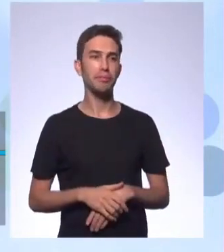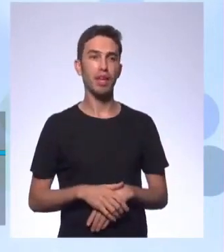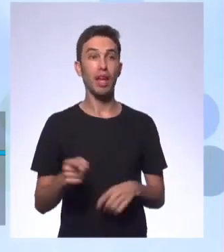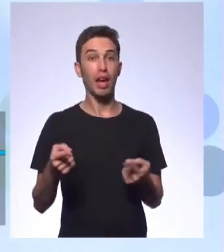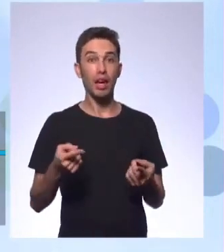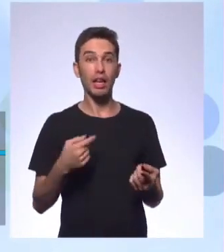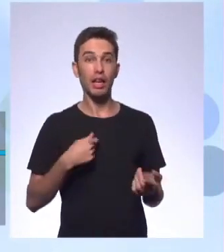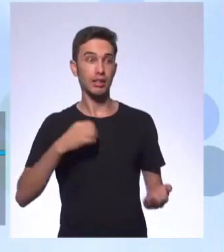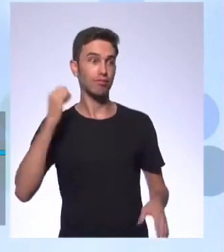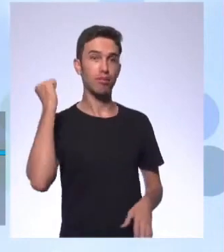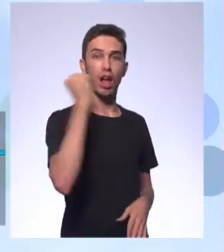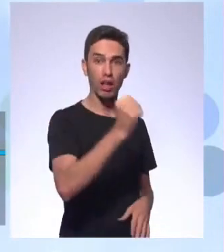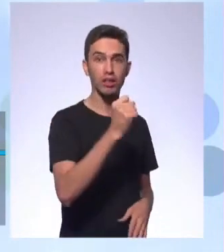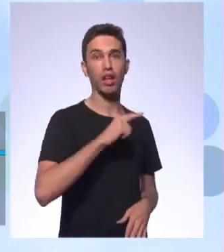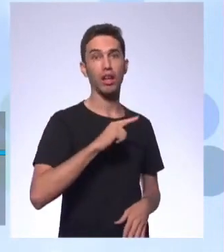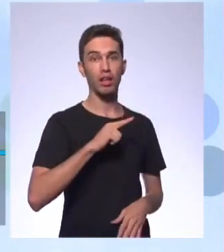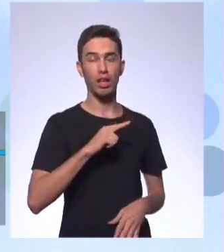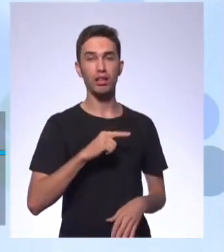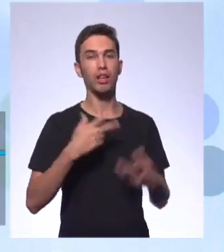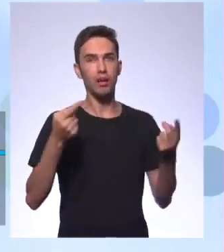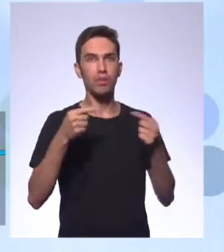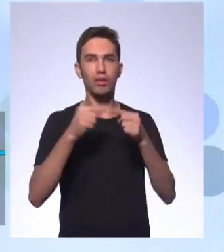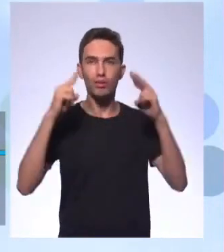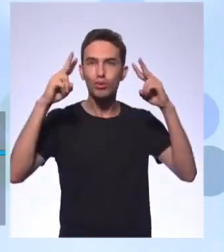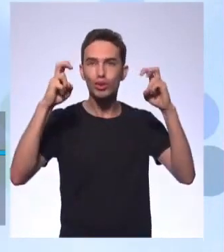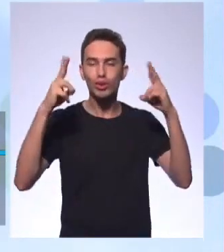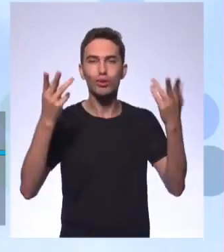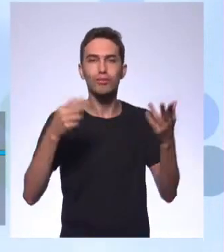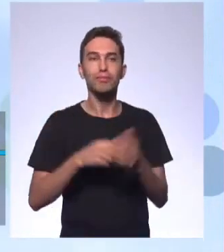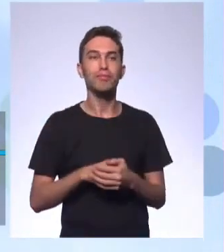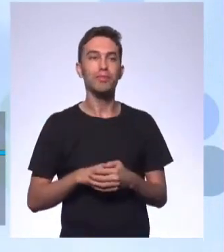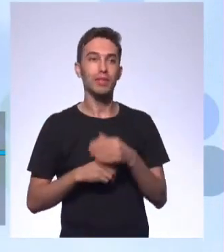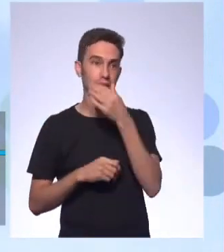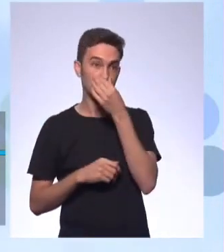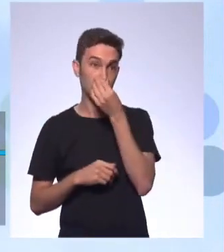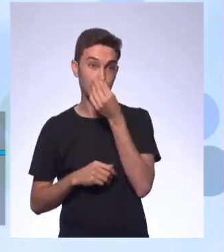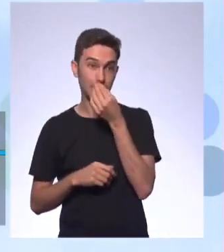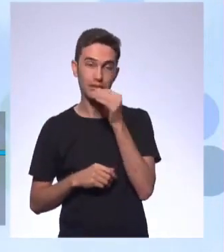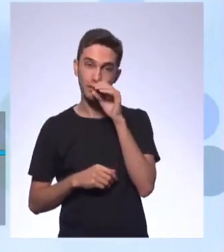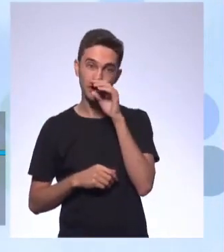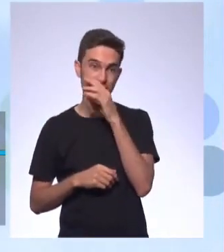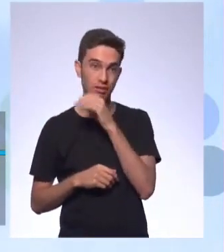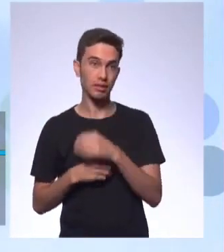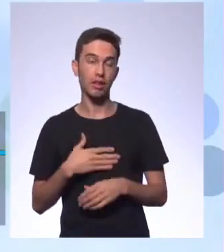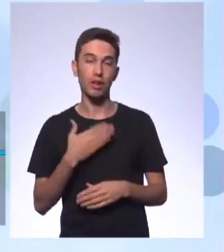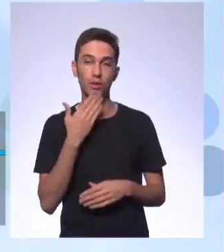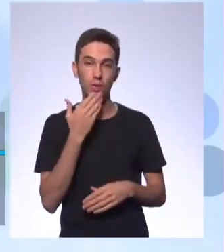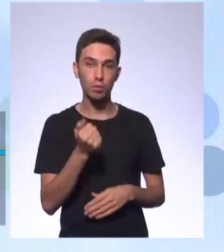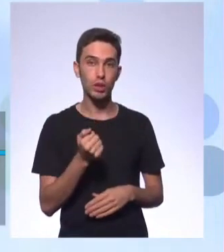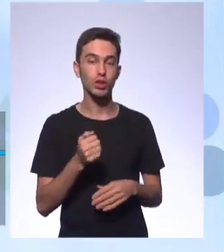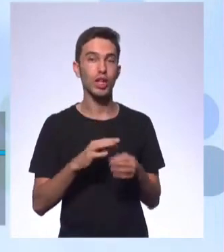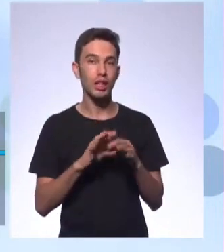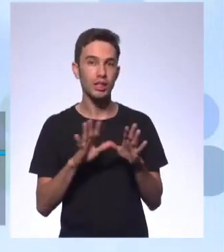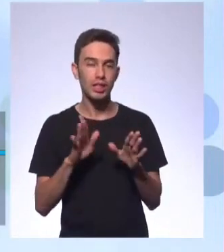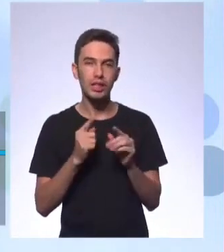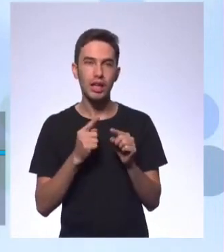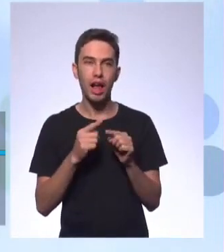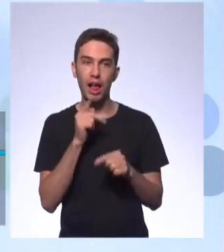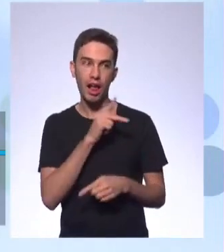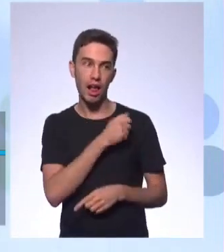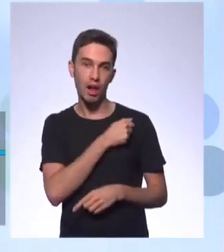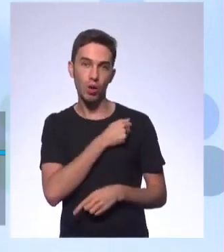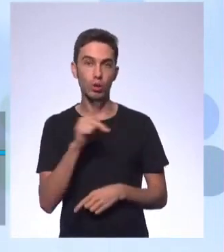E ele cometeu um assassinato, porque é o título da história, né? Então vamos ver isso. Eu agora vou pedir a sua licença, aluno, professor, e